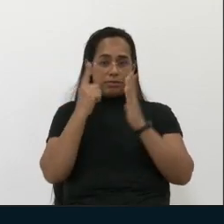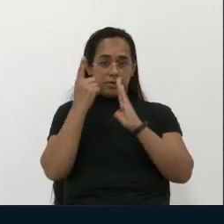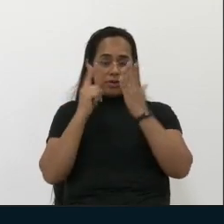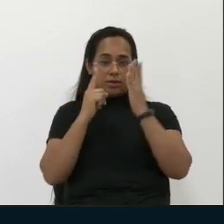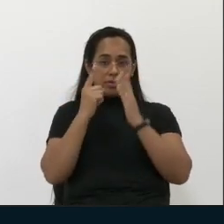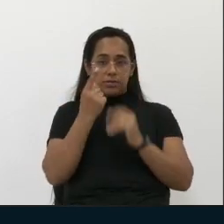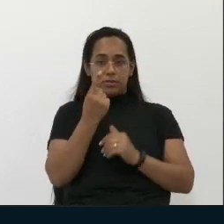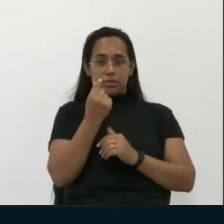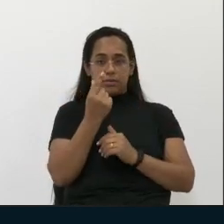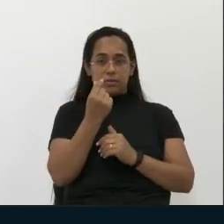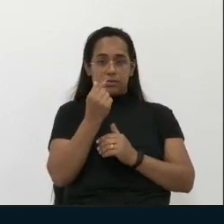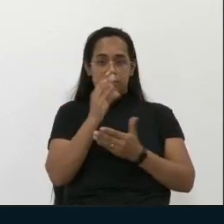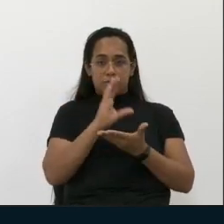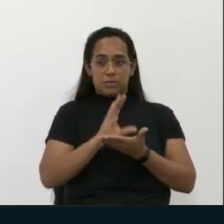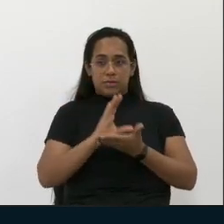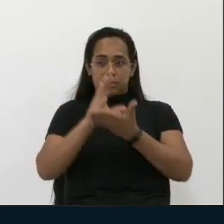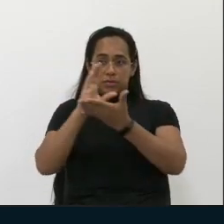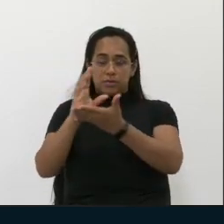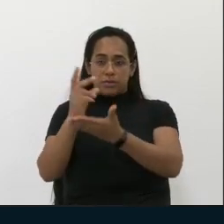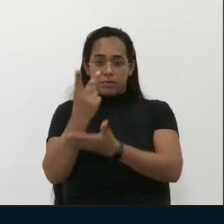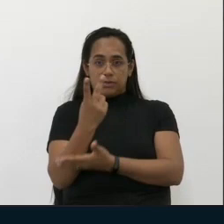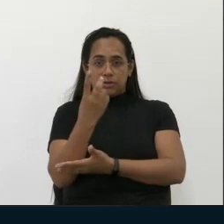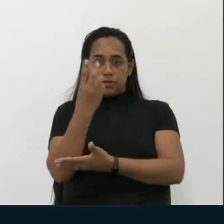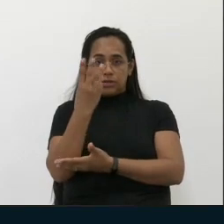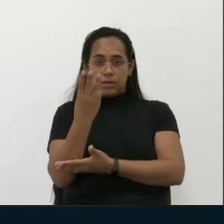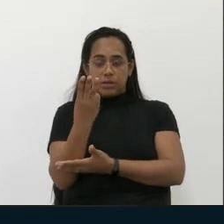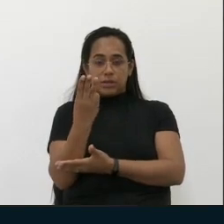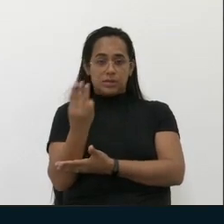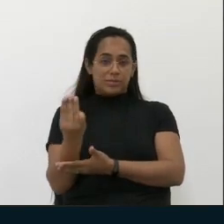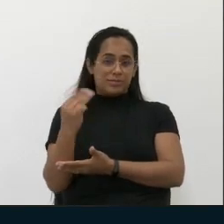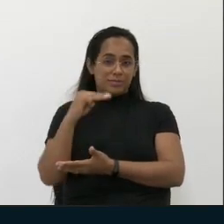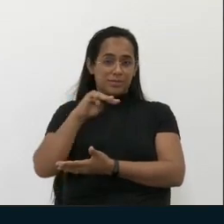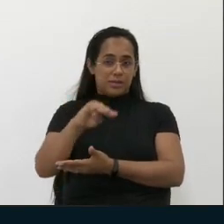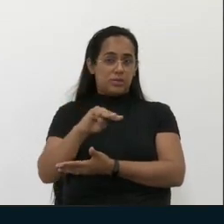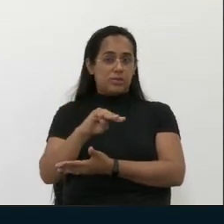para vários estados e, em março, mais de